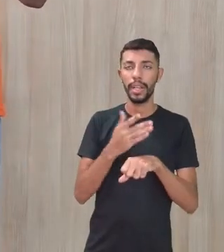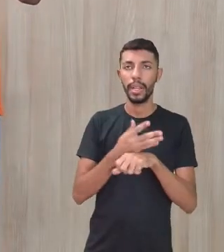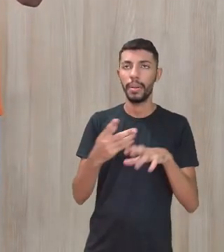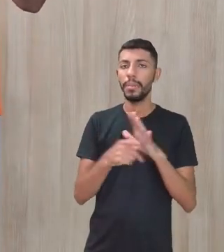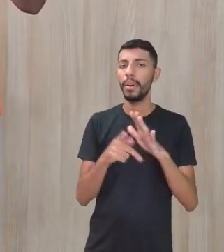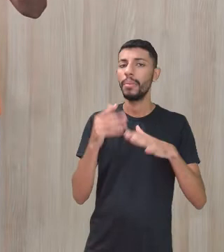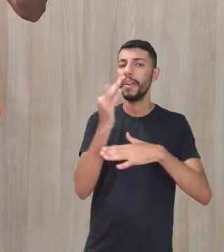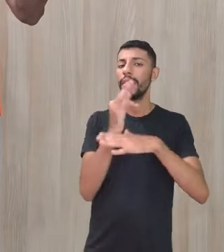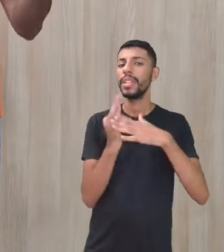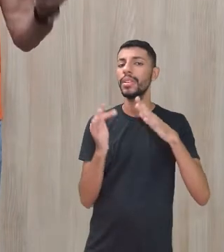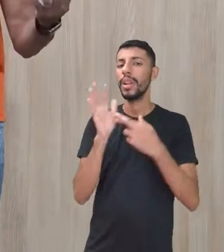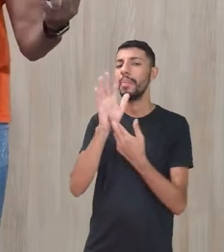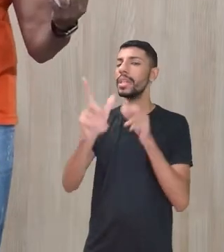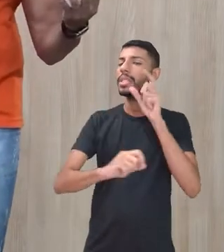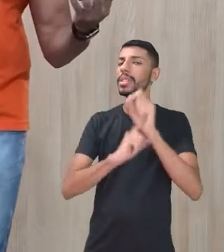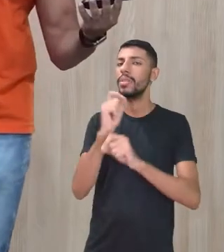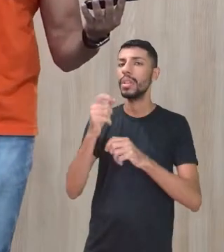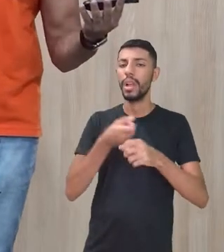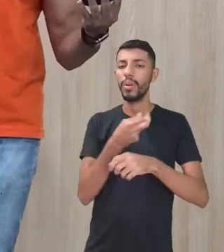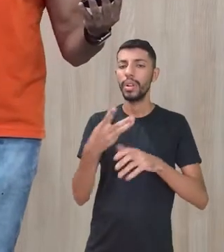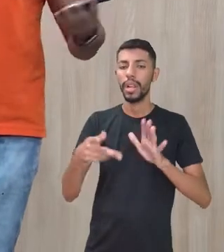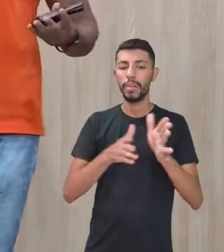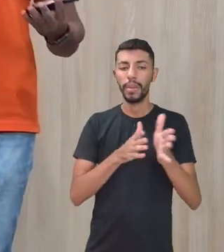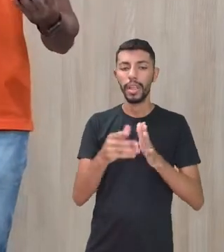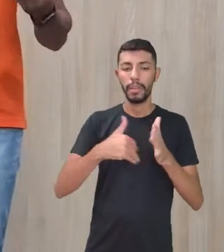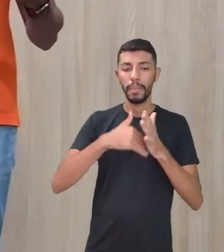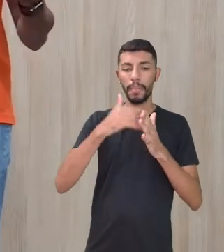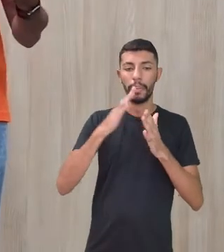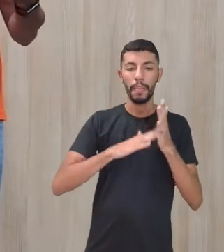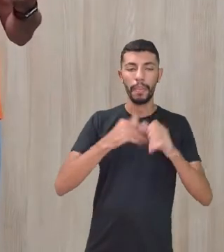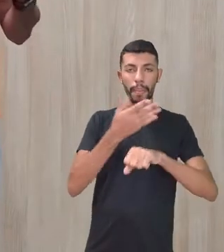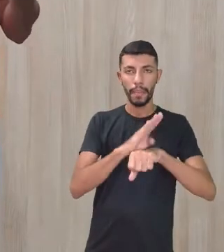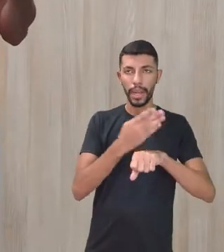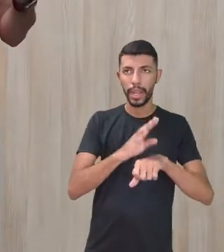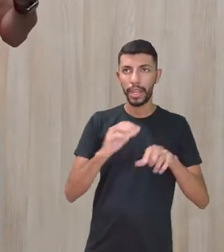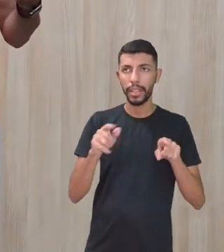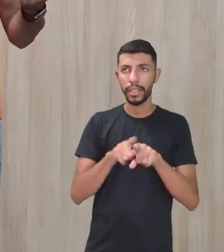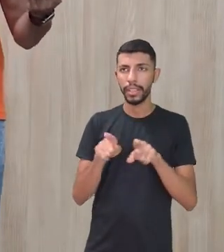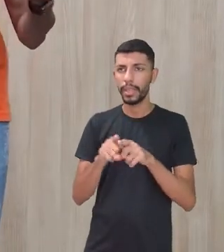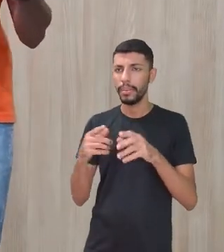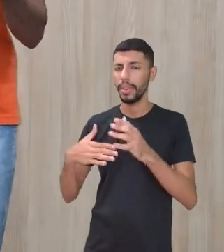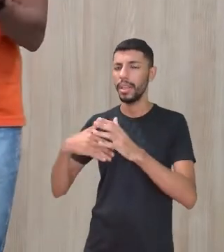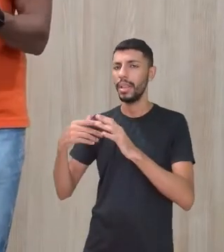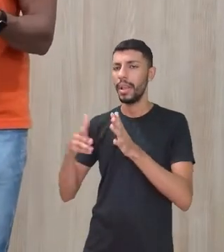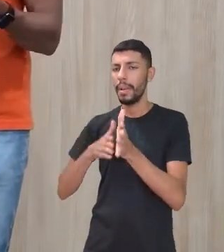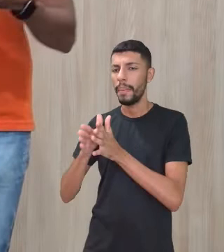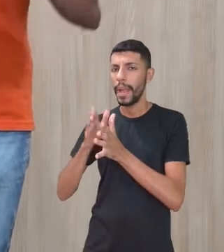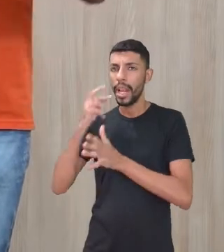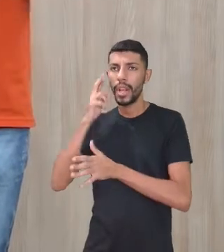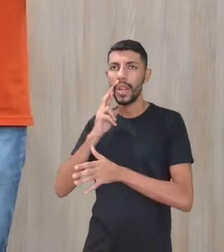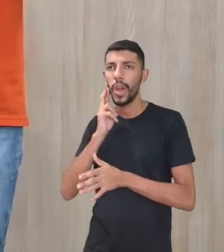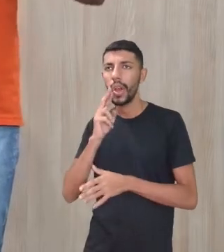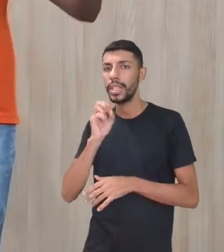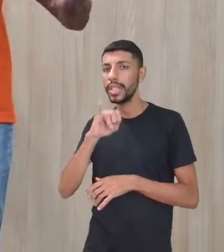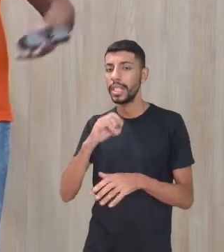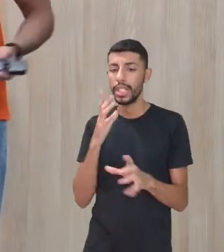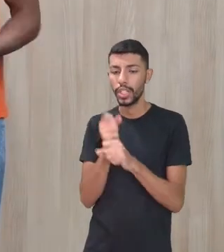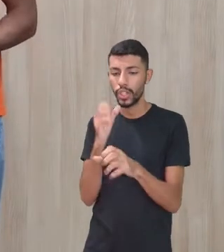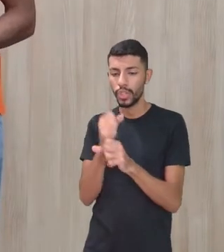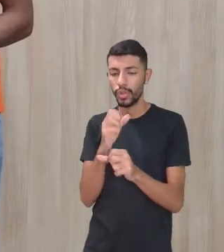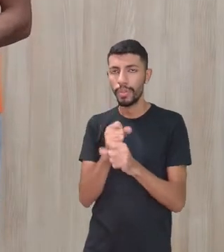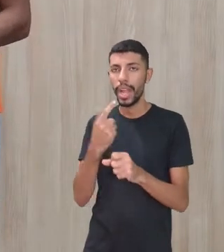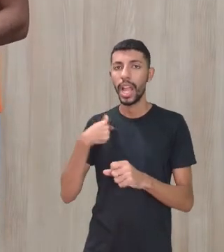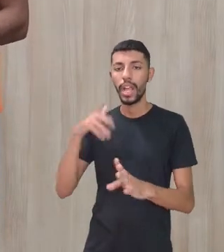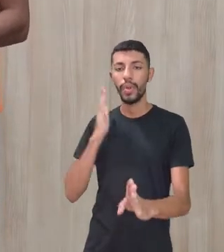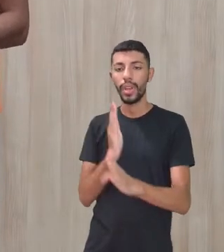a quantidade de partes brancas, com a fração que representa a quantidade de partes rosa, se eu somar, eu encontro esse